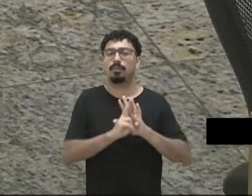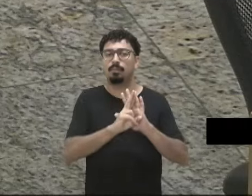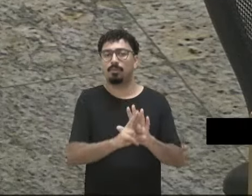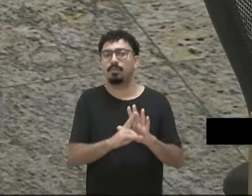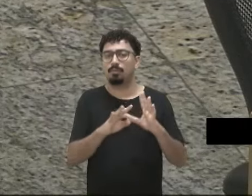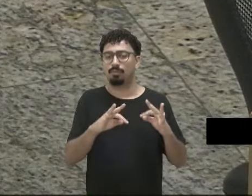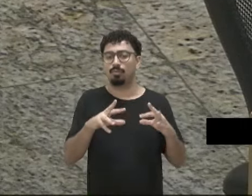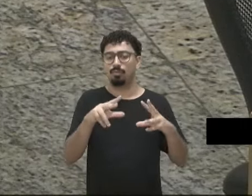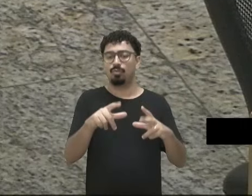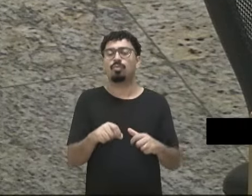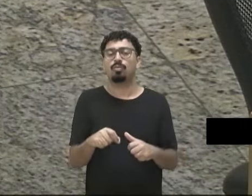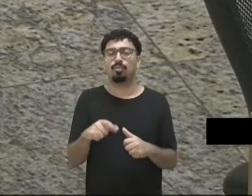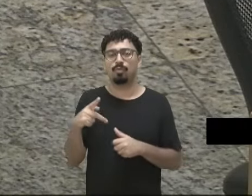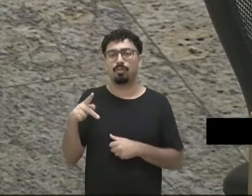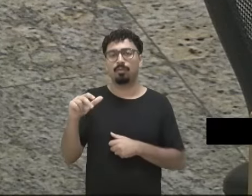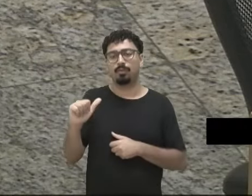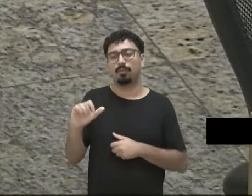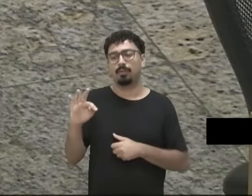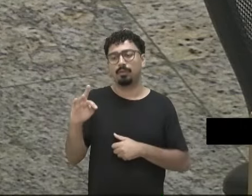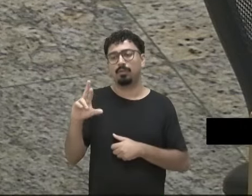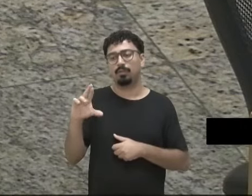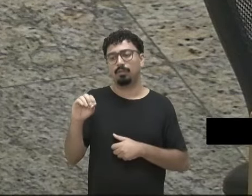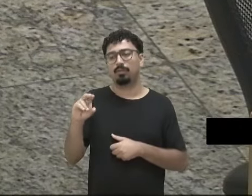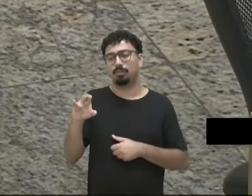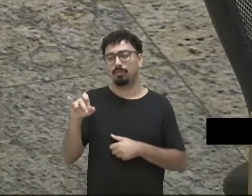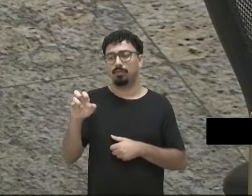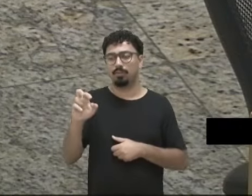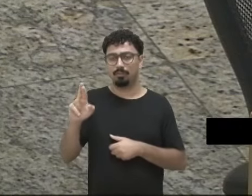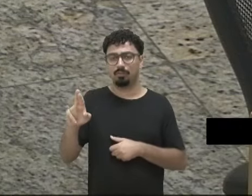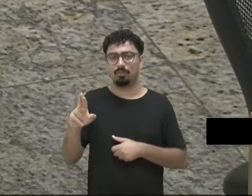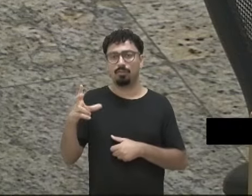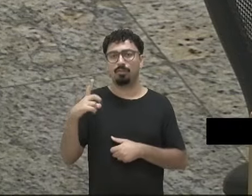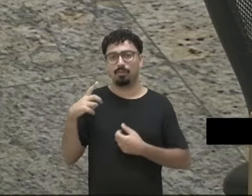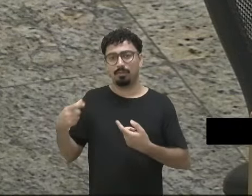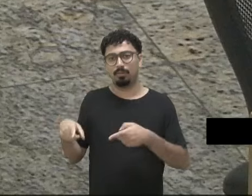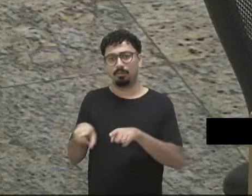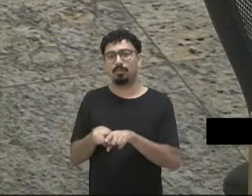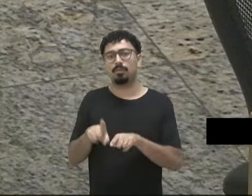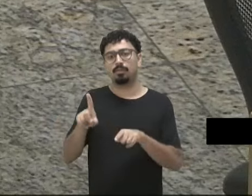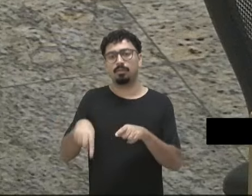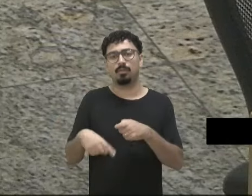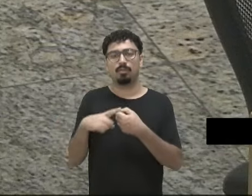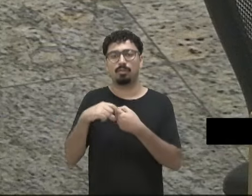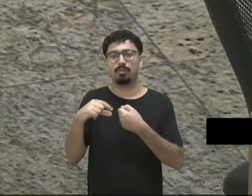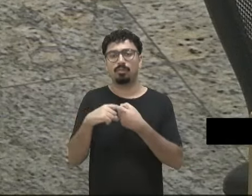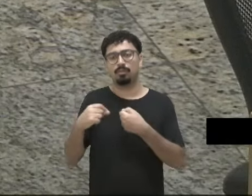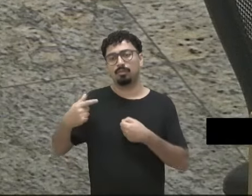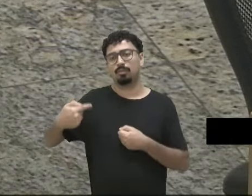todos os patrocinadores, firmará o convênio de que trata o artigo 7º dessa lei e o